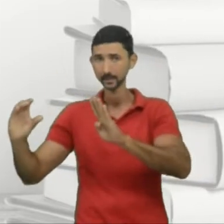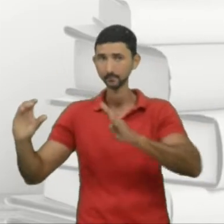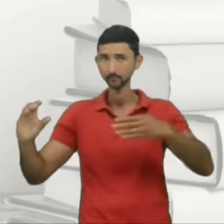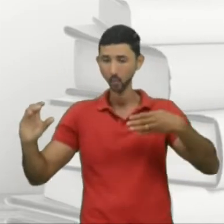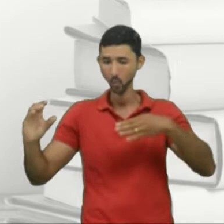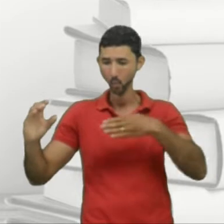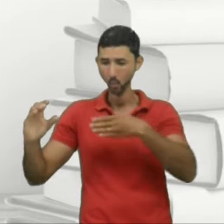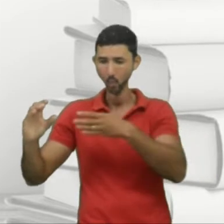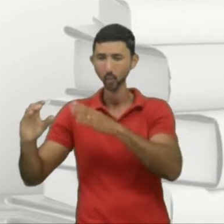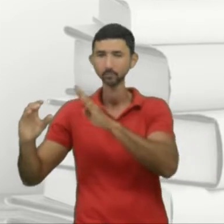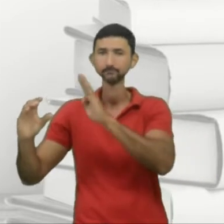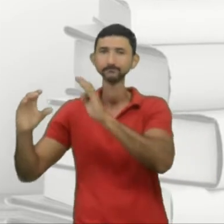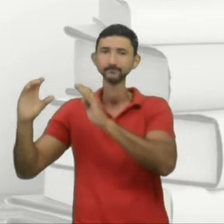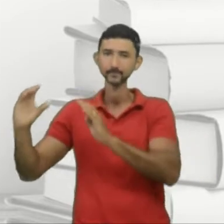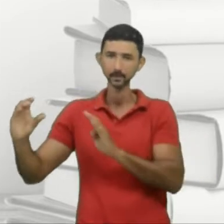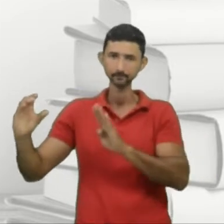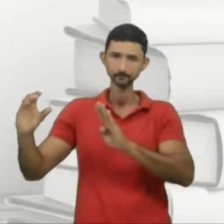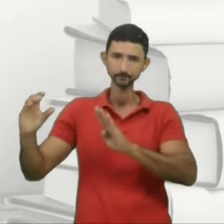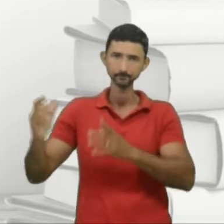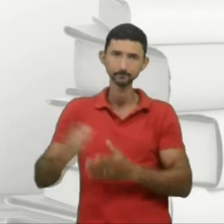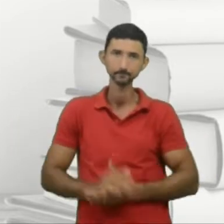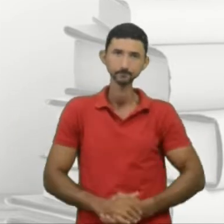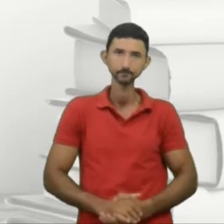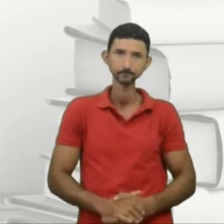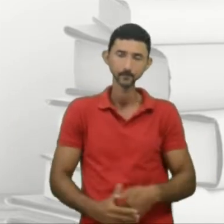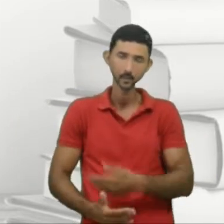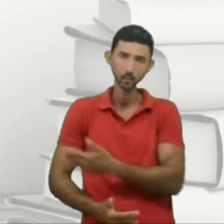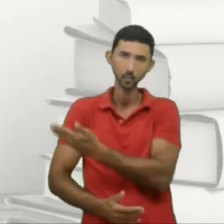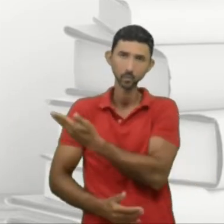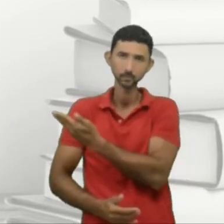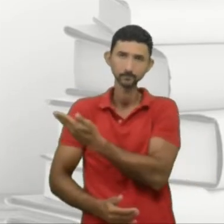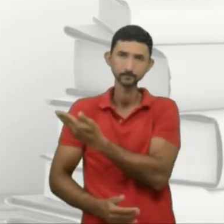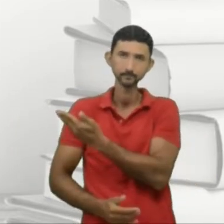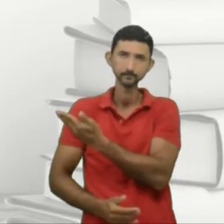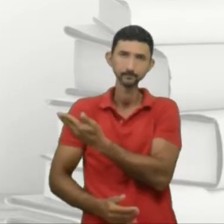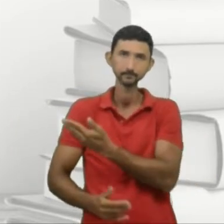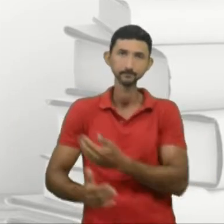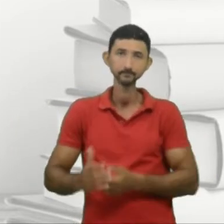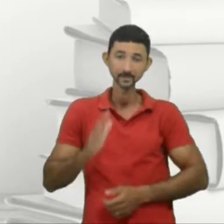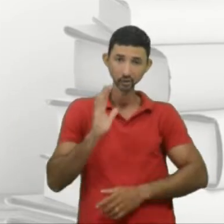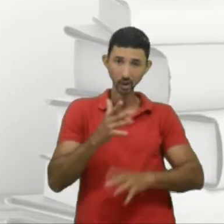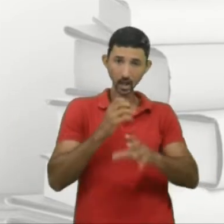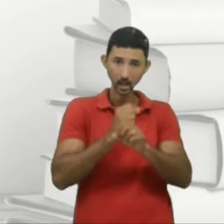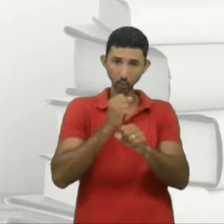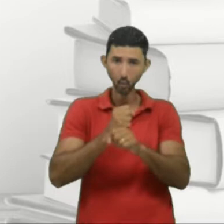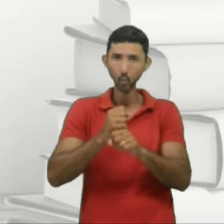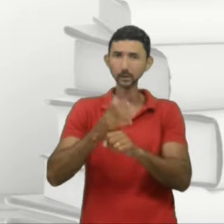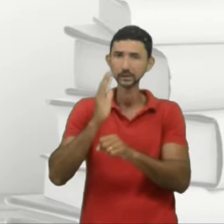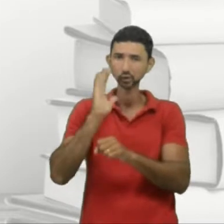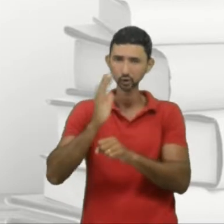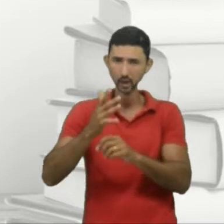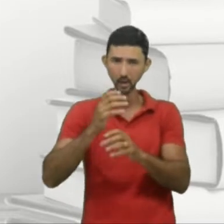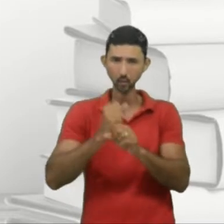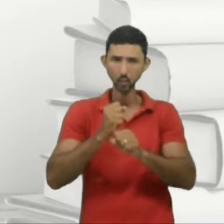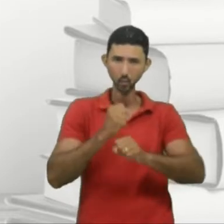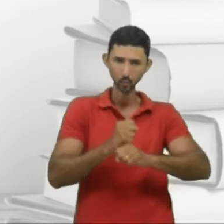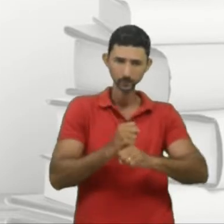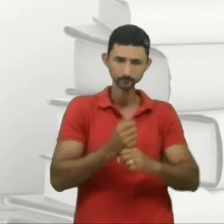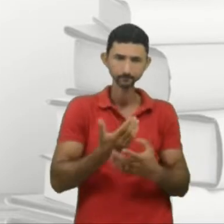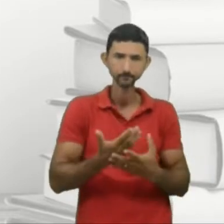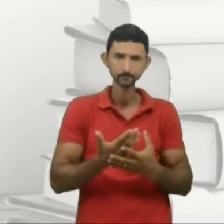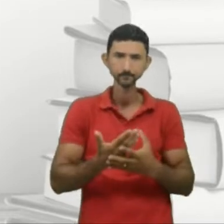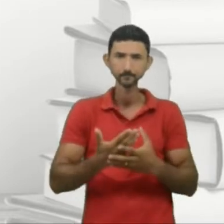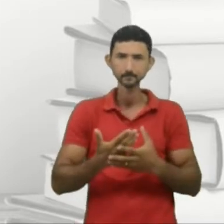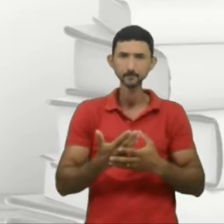que partem de B e chegam a C. Então, a gente já fez a contagem, certo? Intuitivamente,